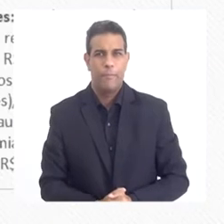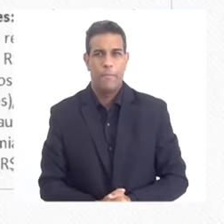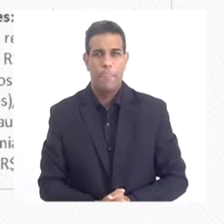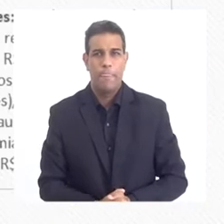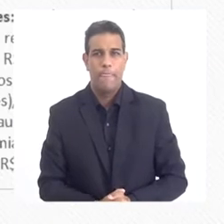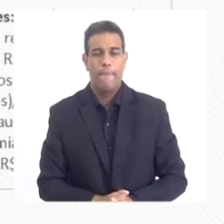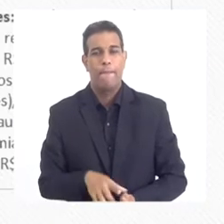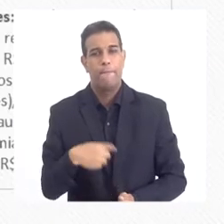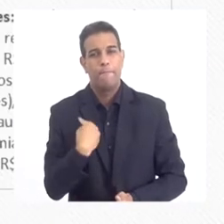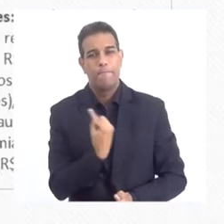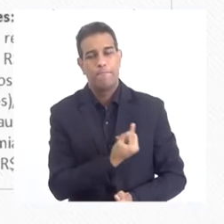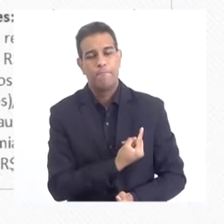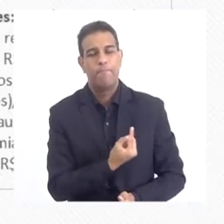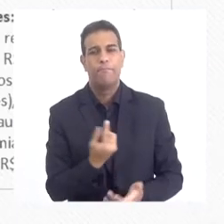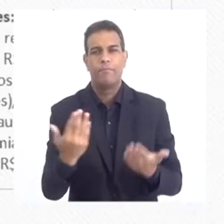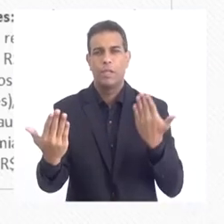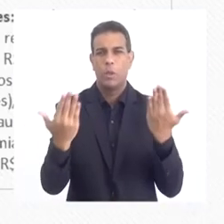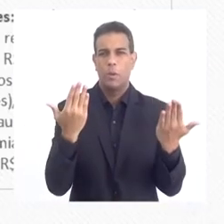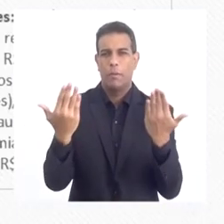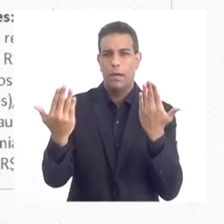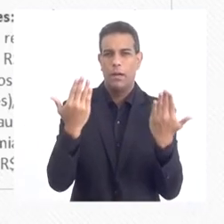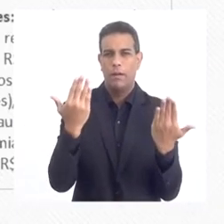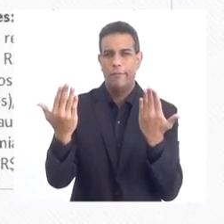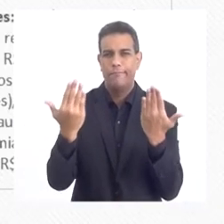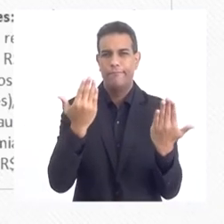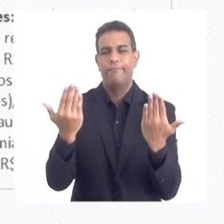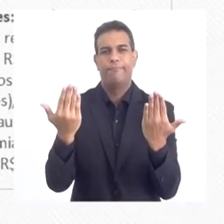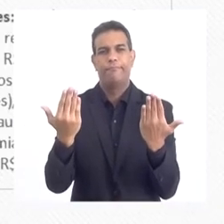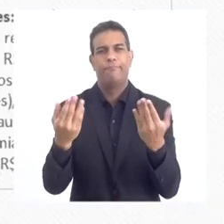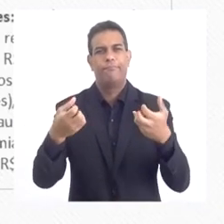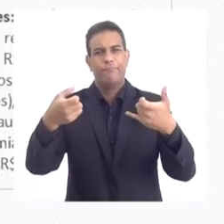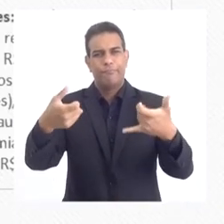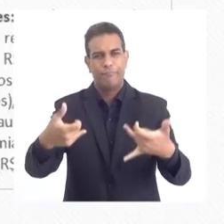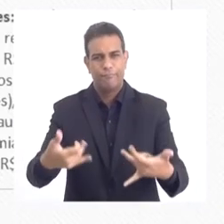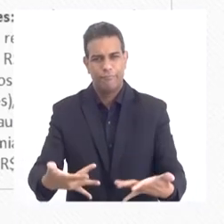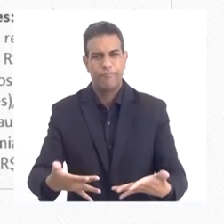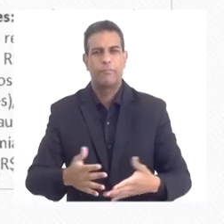E quando nós fazemos um comparativo, como eu falei aqui,